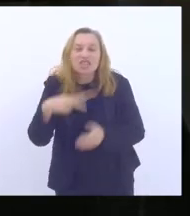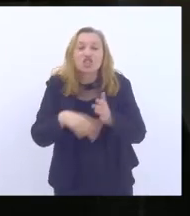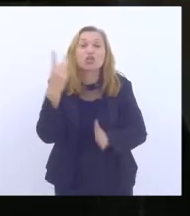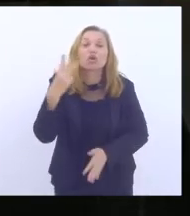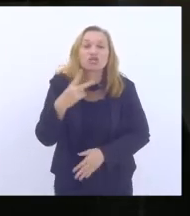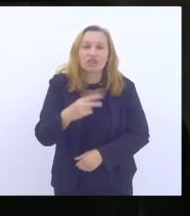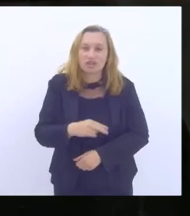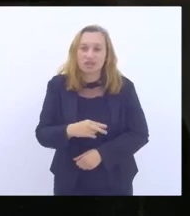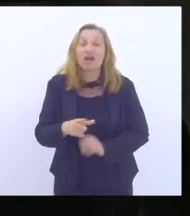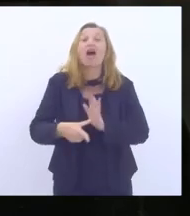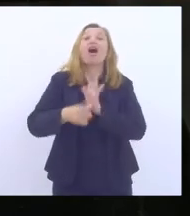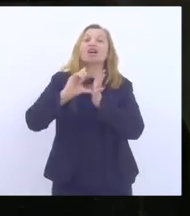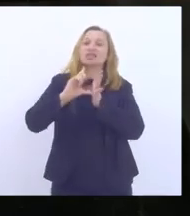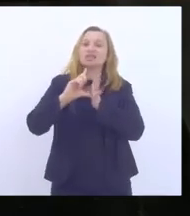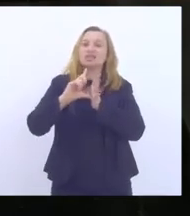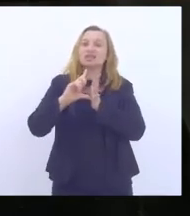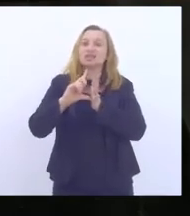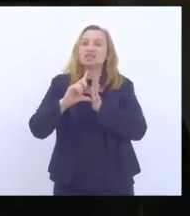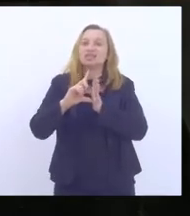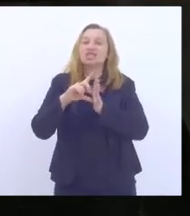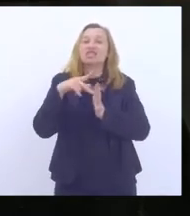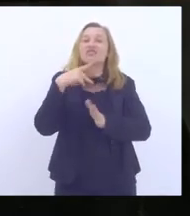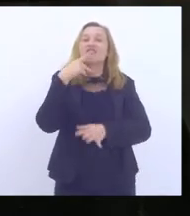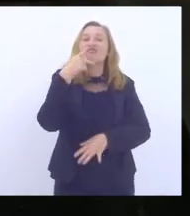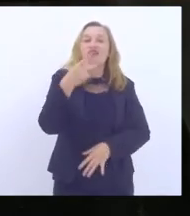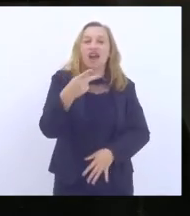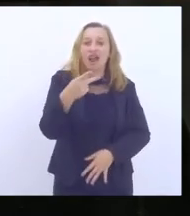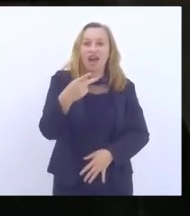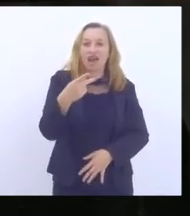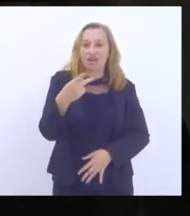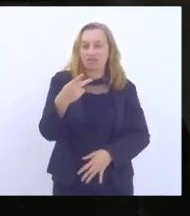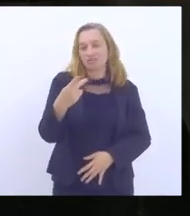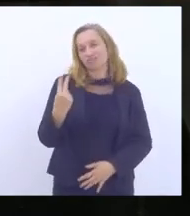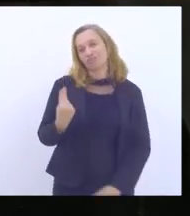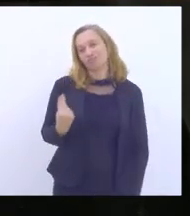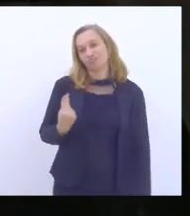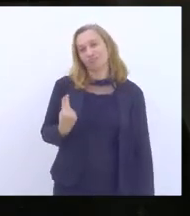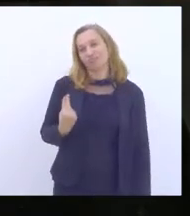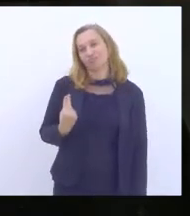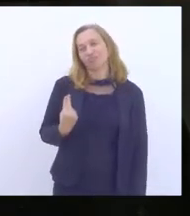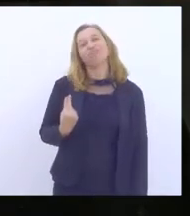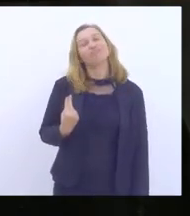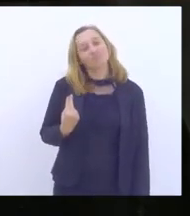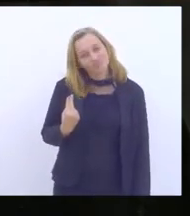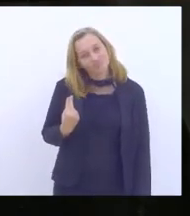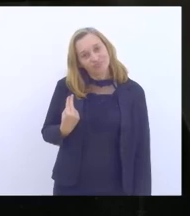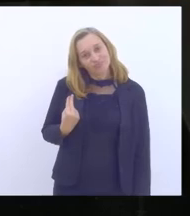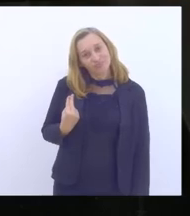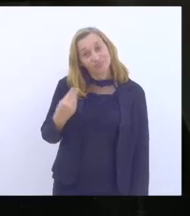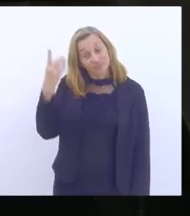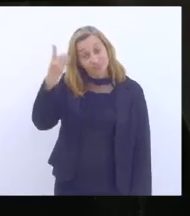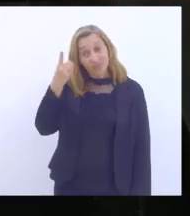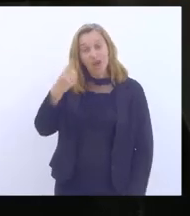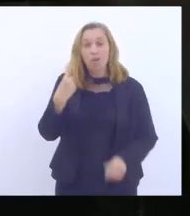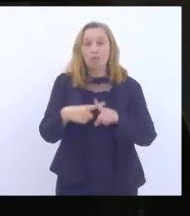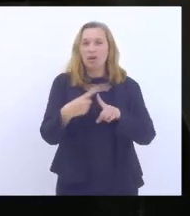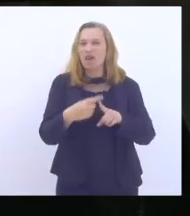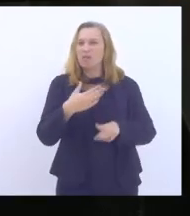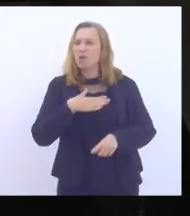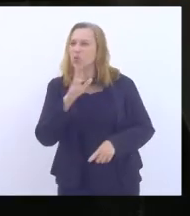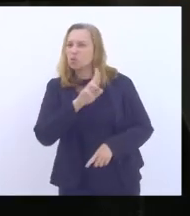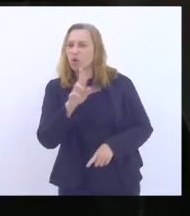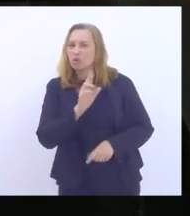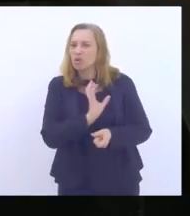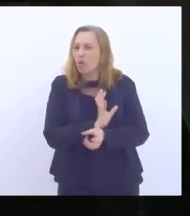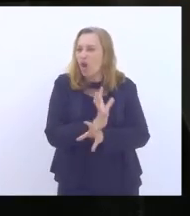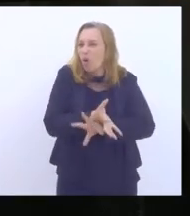vezes antes de abrirem as suas bocas para falarem da o primeiro que meu nome não